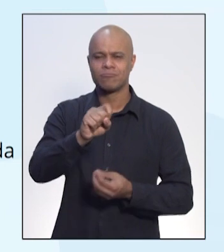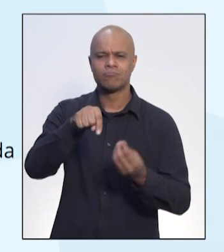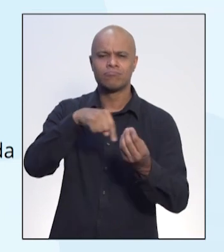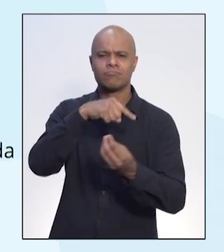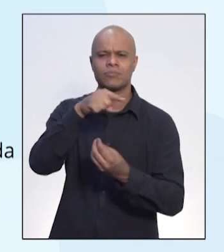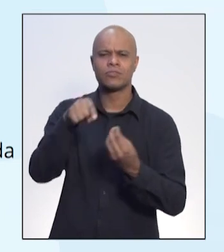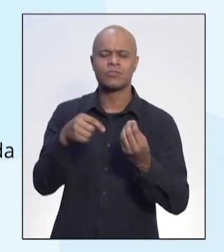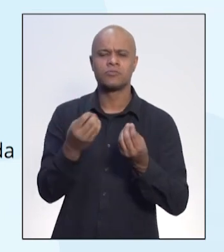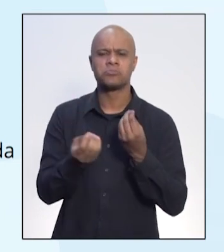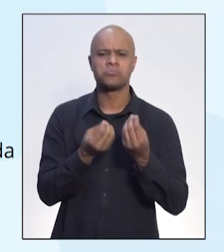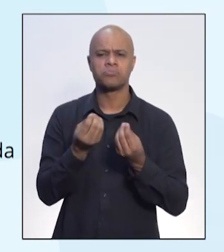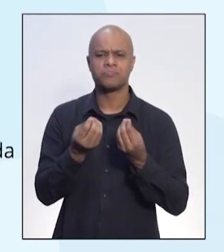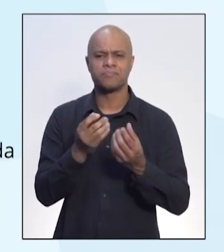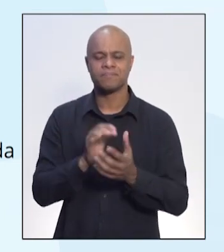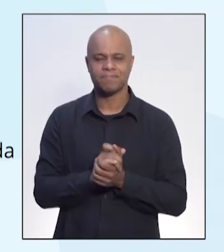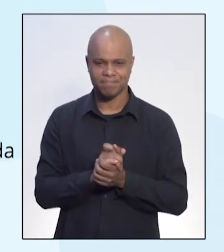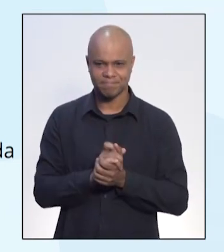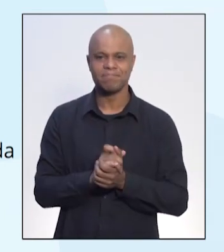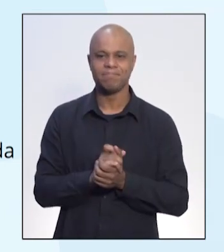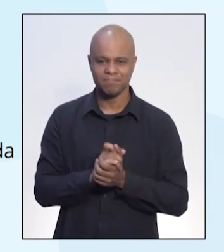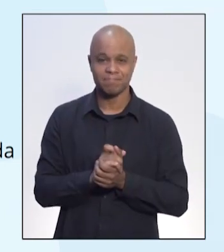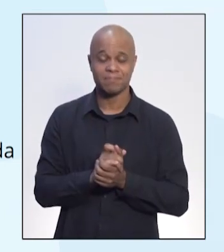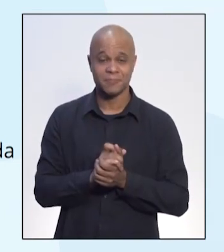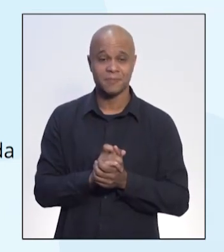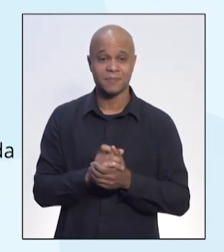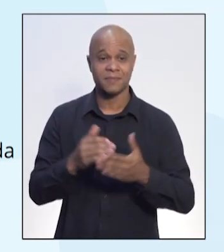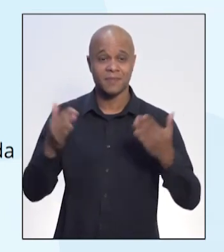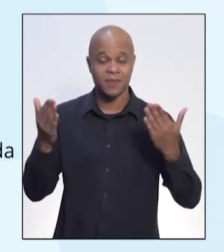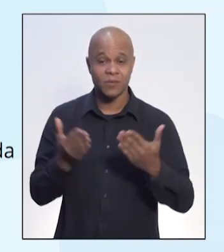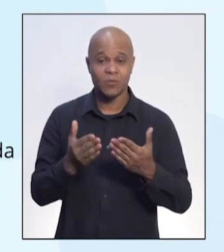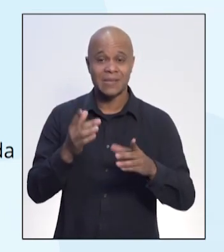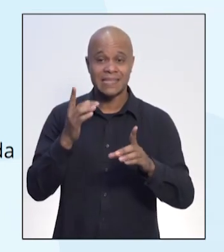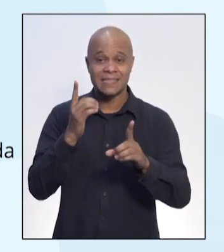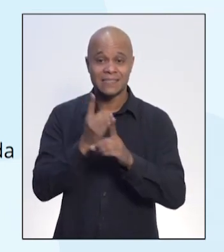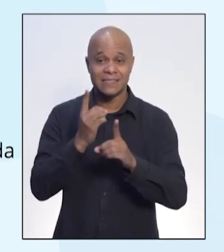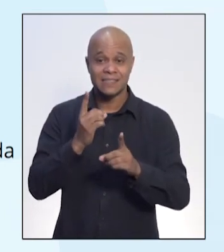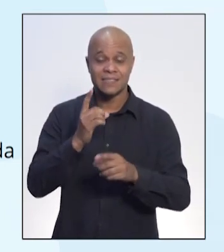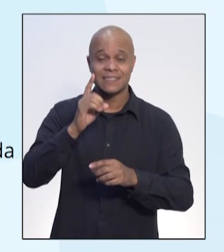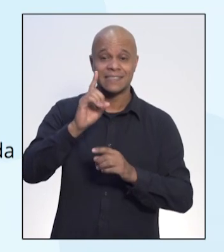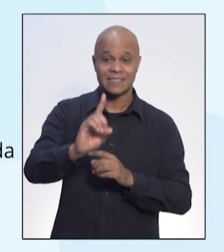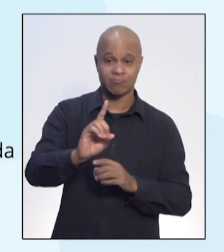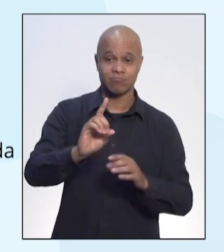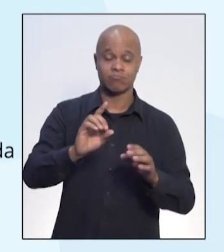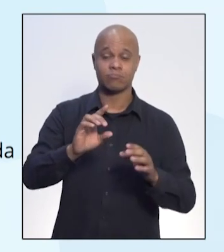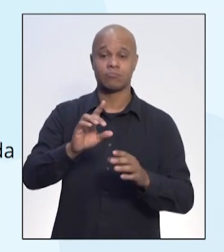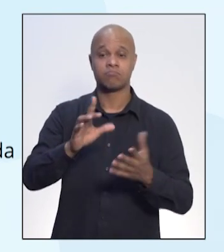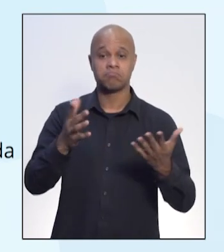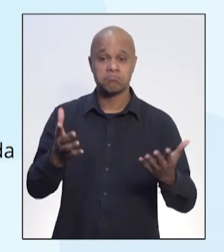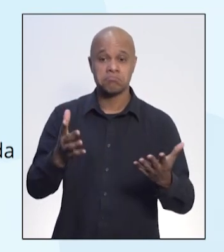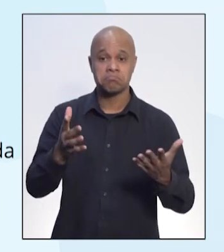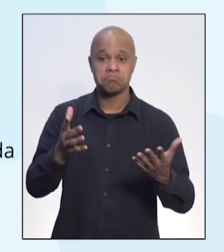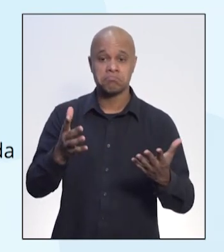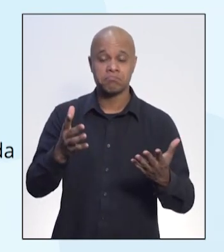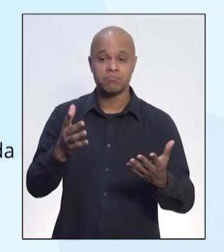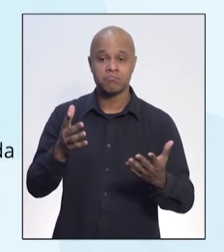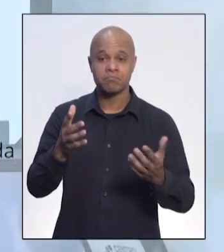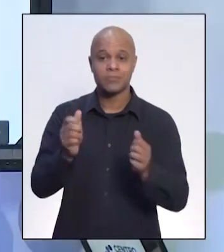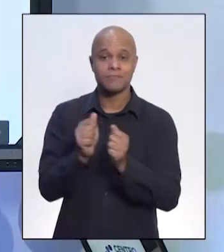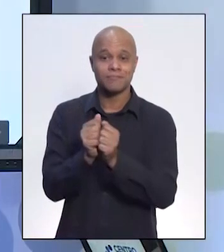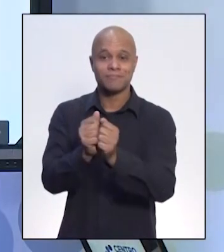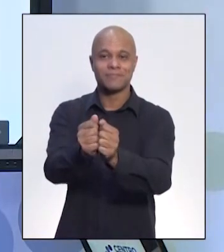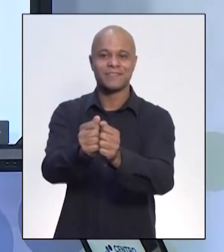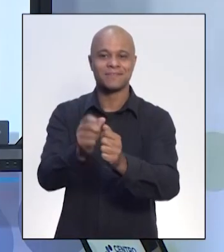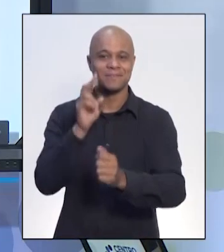professora, dimensões, o jardim era x e y. Então, eu tenho que achar o x e o y para a área ser máxima. Então, vem aqui comigo, por